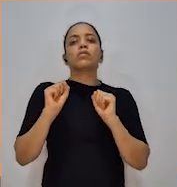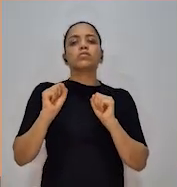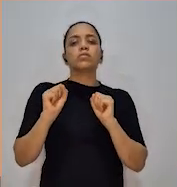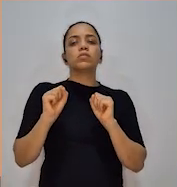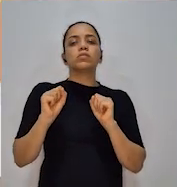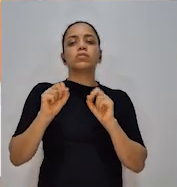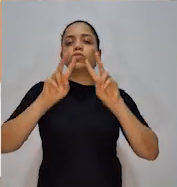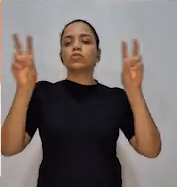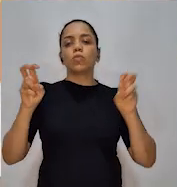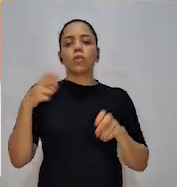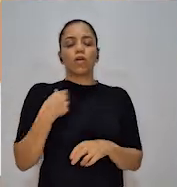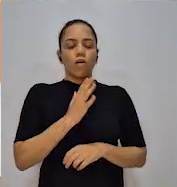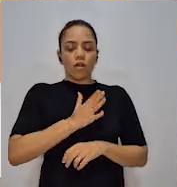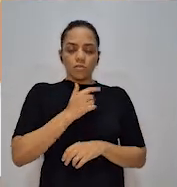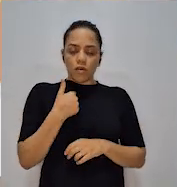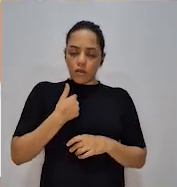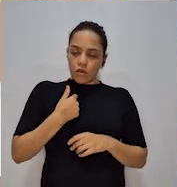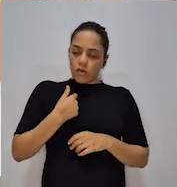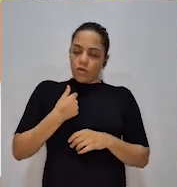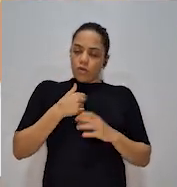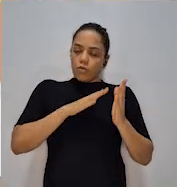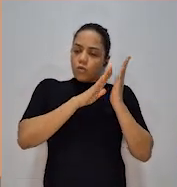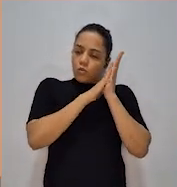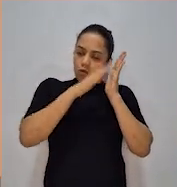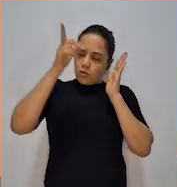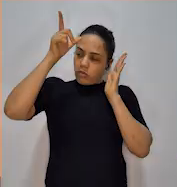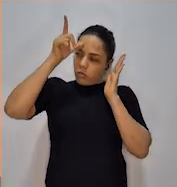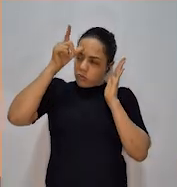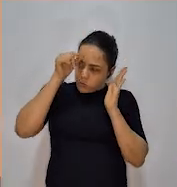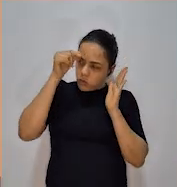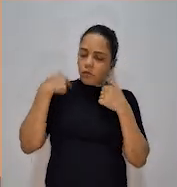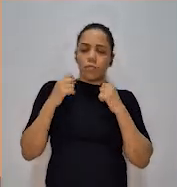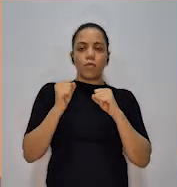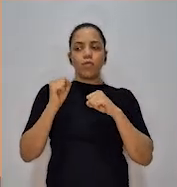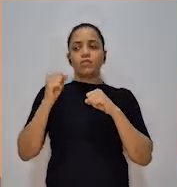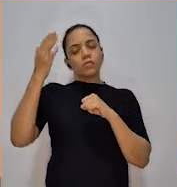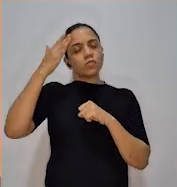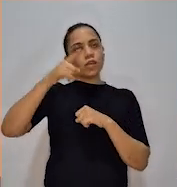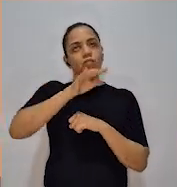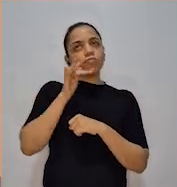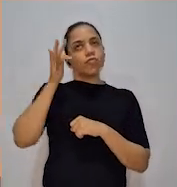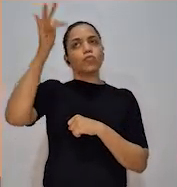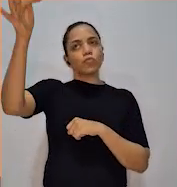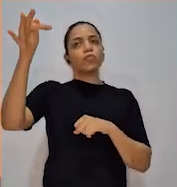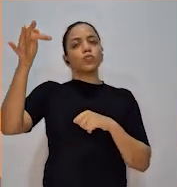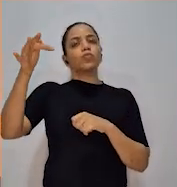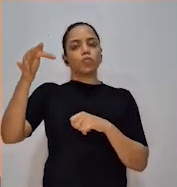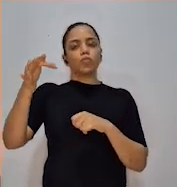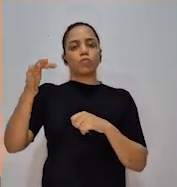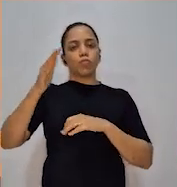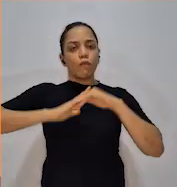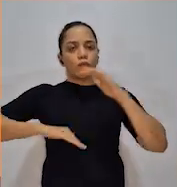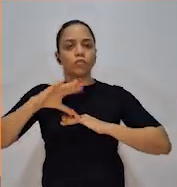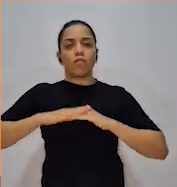coração e que a gente coloca a cabeça no travesseiro, né, na hora de dormir e saiba que está investindo, né, num processo de desenvolvimento,